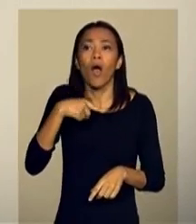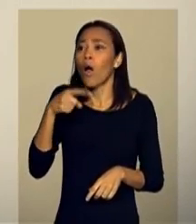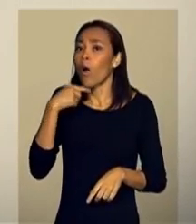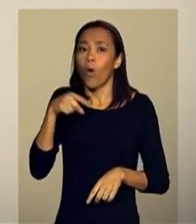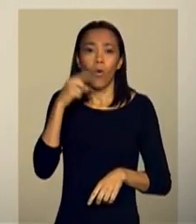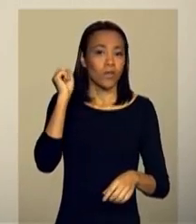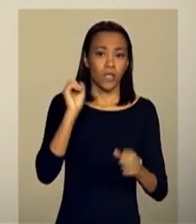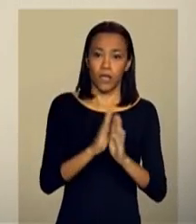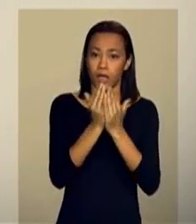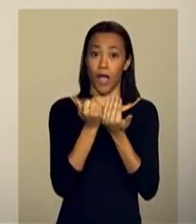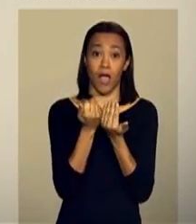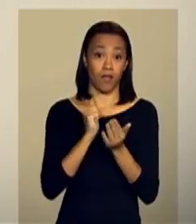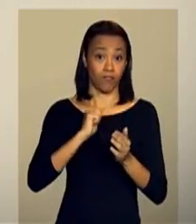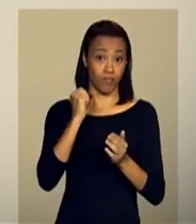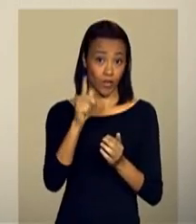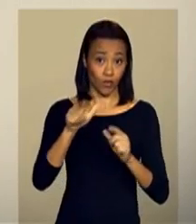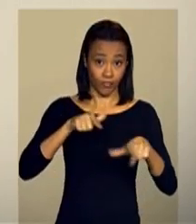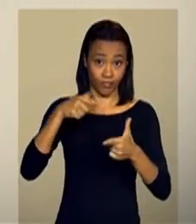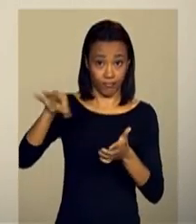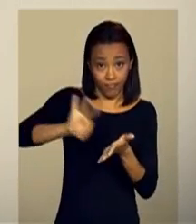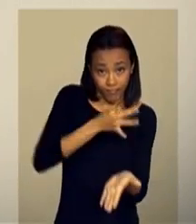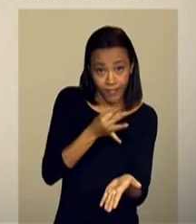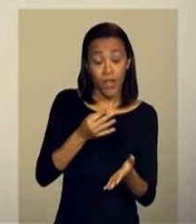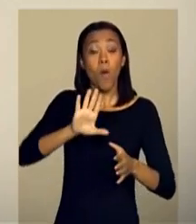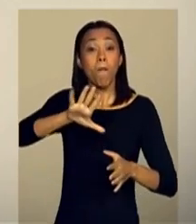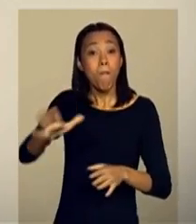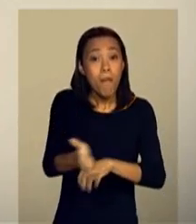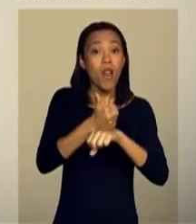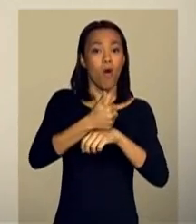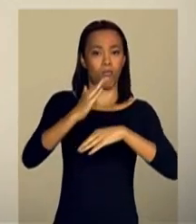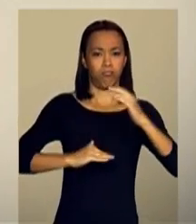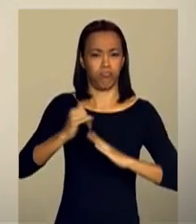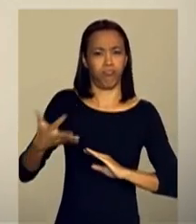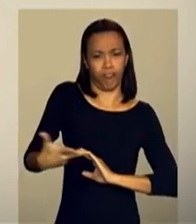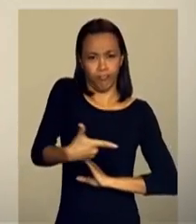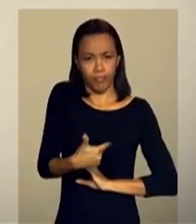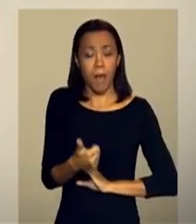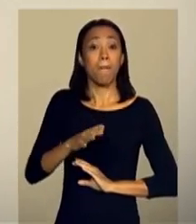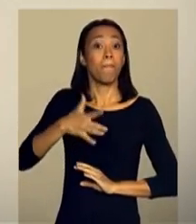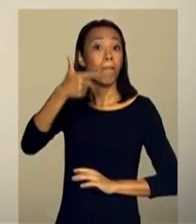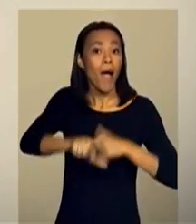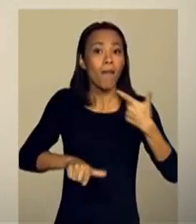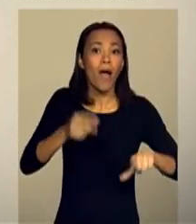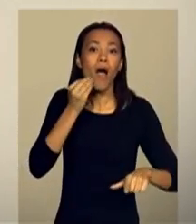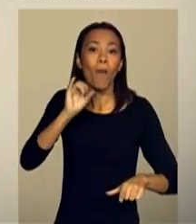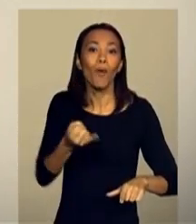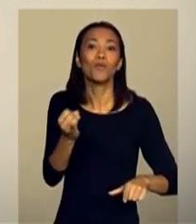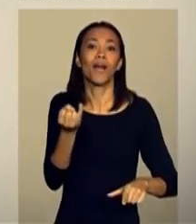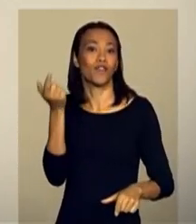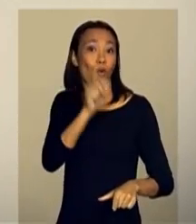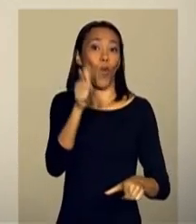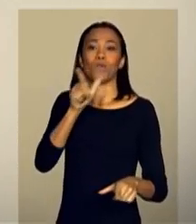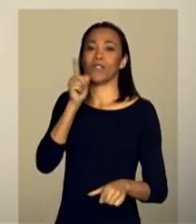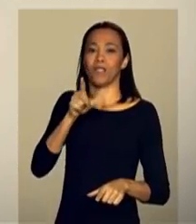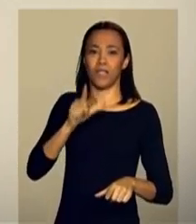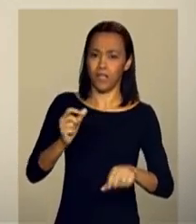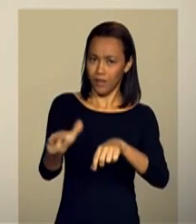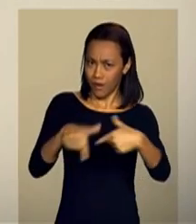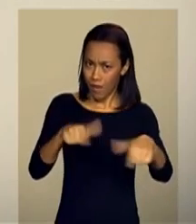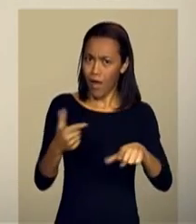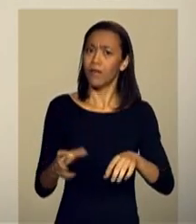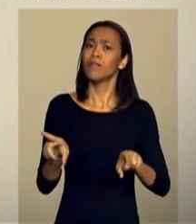emprego com carteira assinada. Quanto mais qualificados eles forem, mais oportunidades terão para conseguir um trabalho e